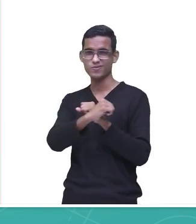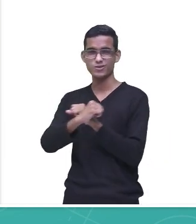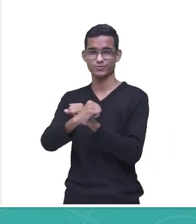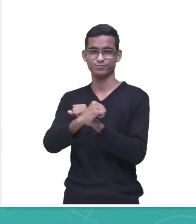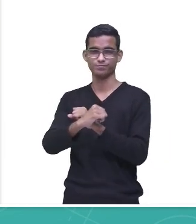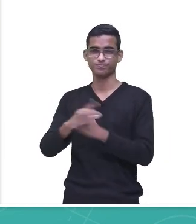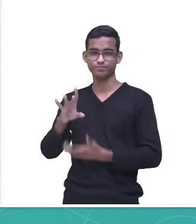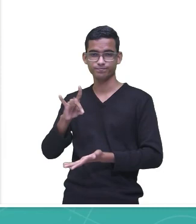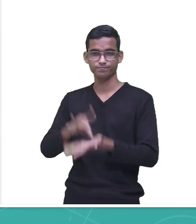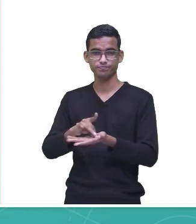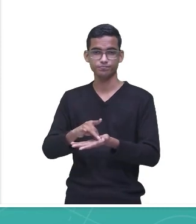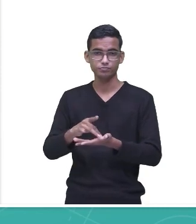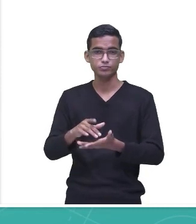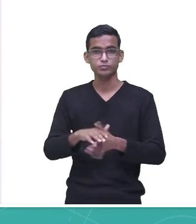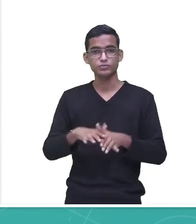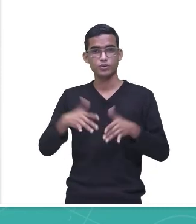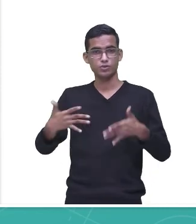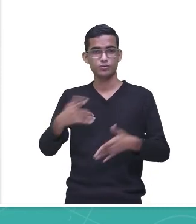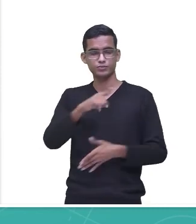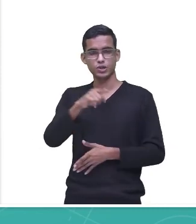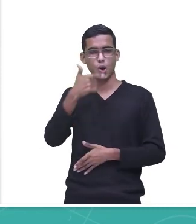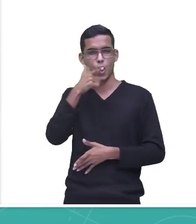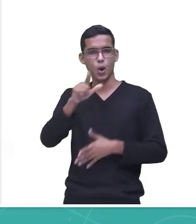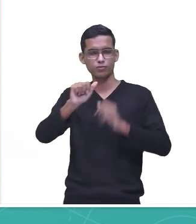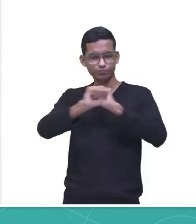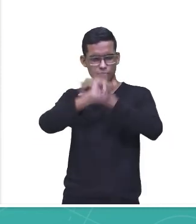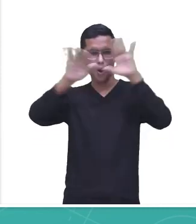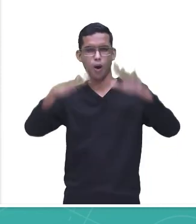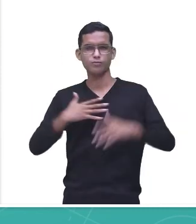Então, eu espero que vocês tenham